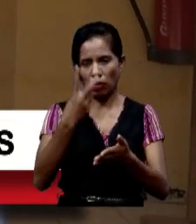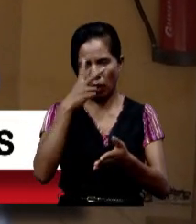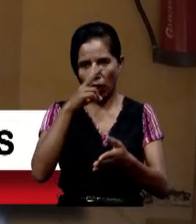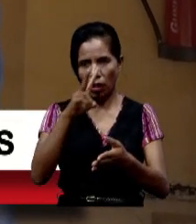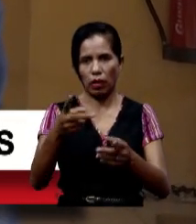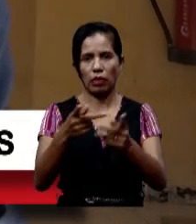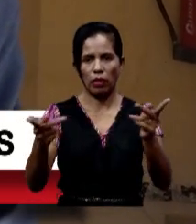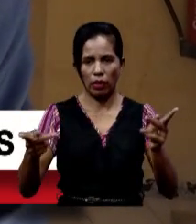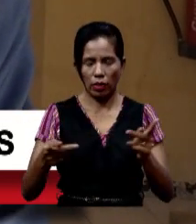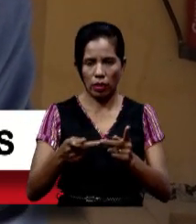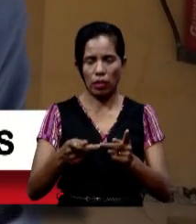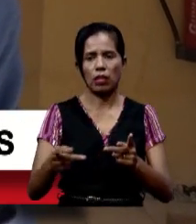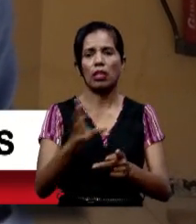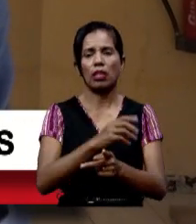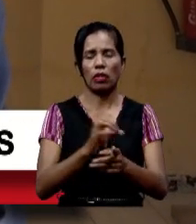de Formação e